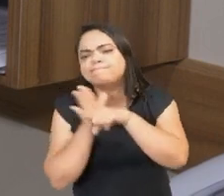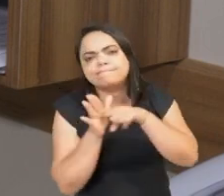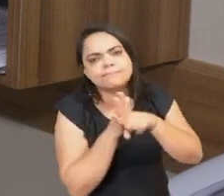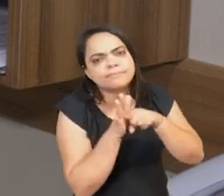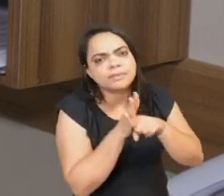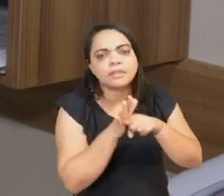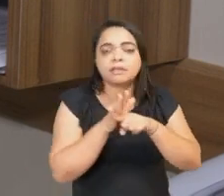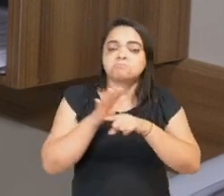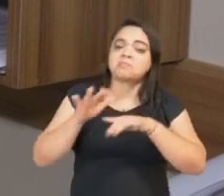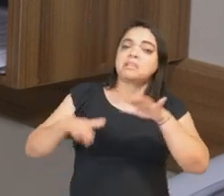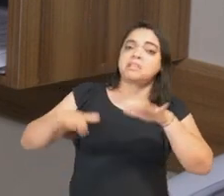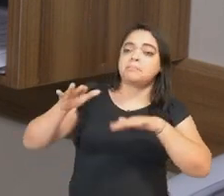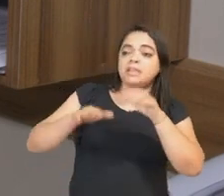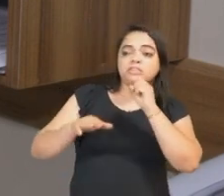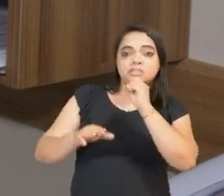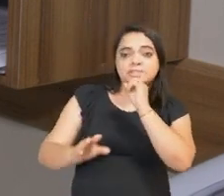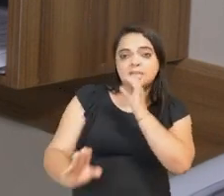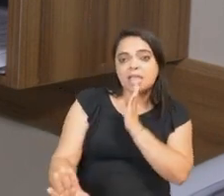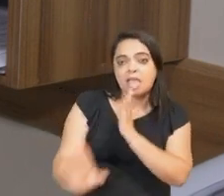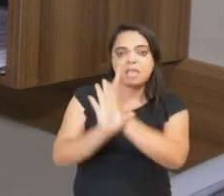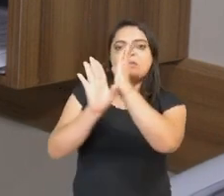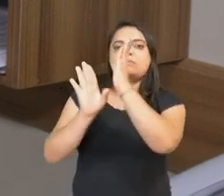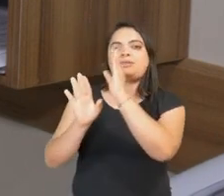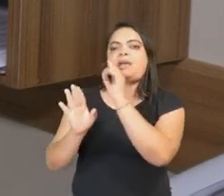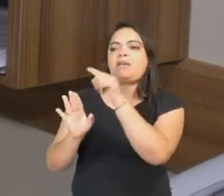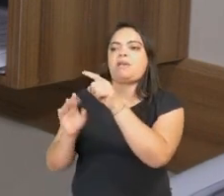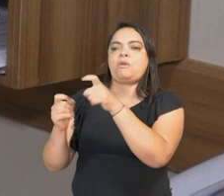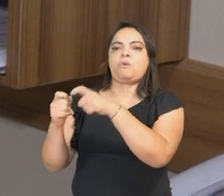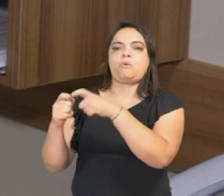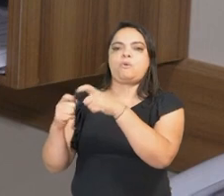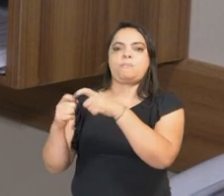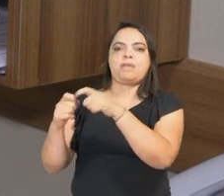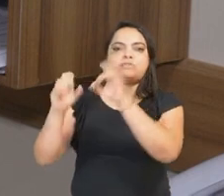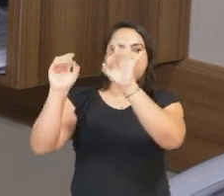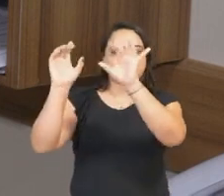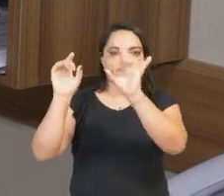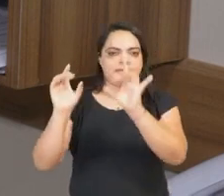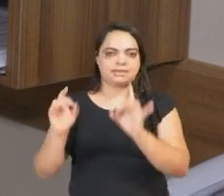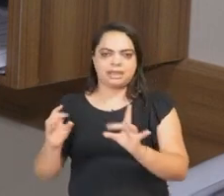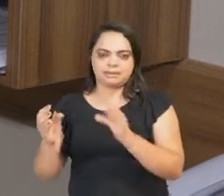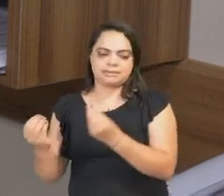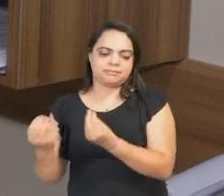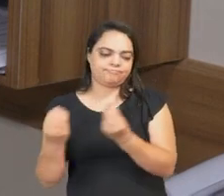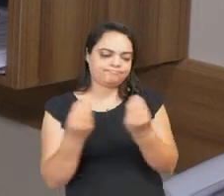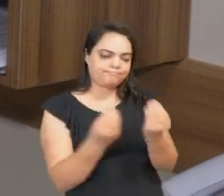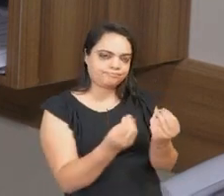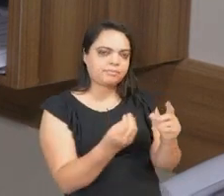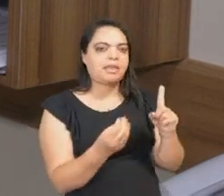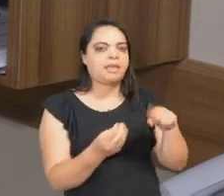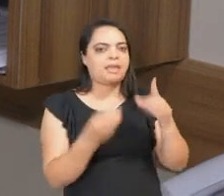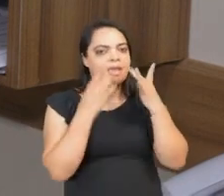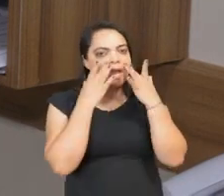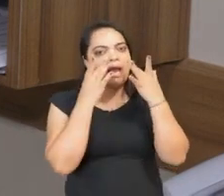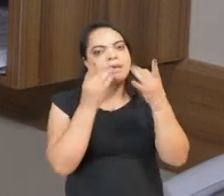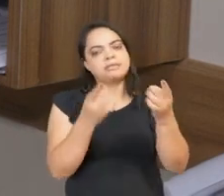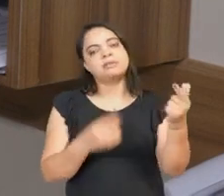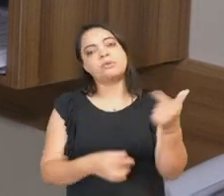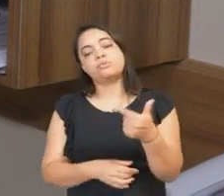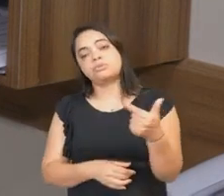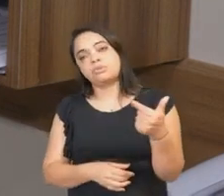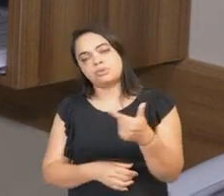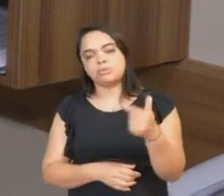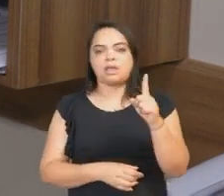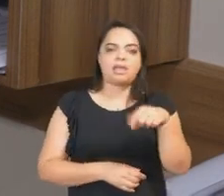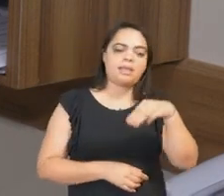investigação dependendo do achado ele é encaminhado por um médico especialista que a gente já envolve a tensão